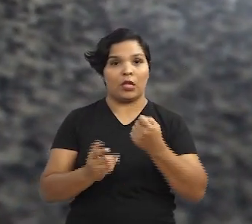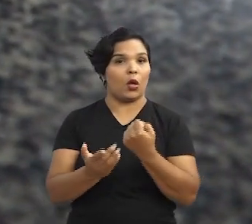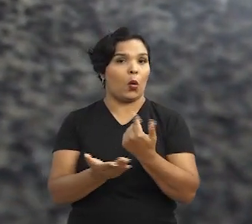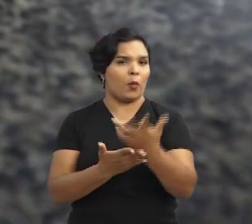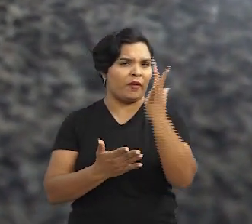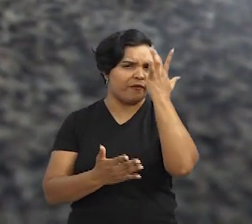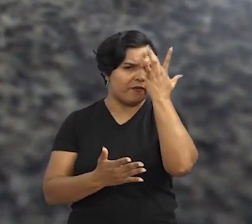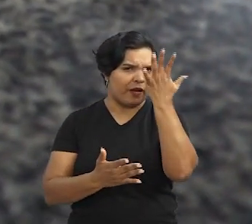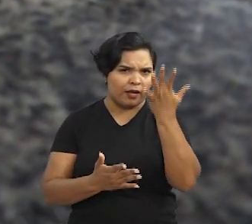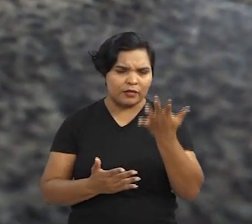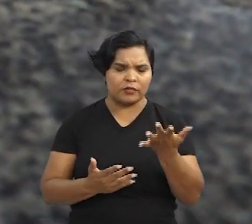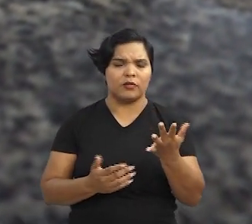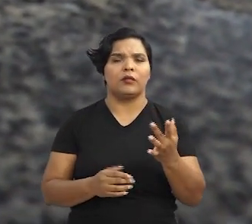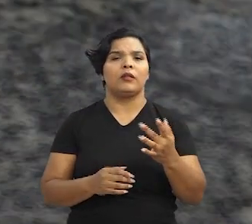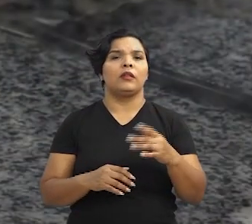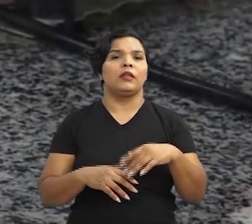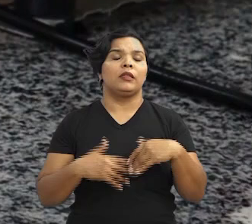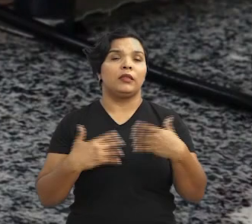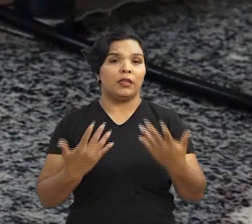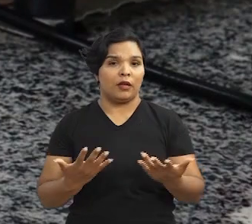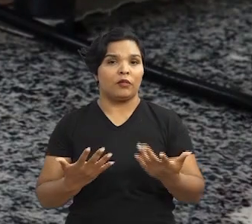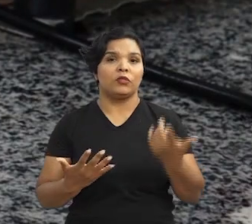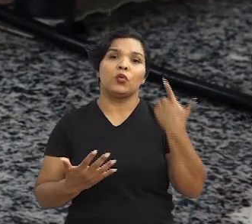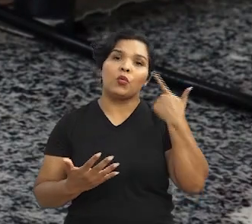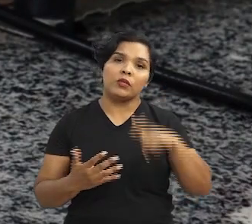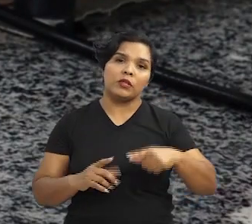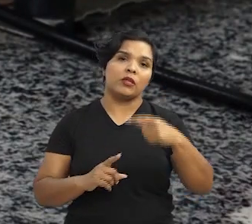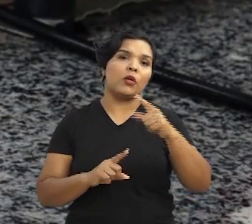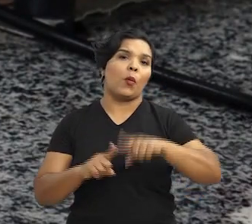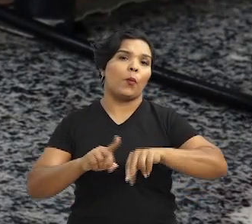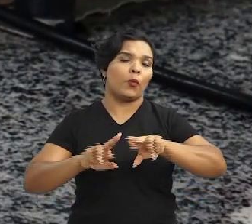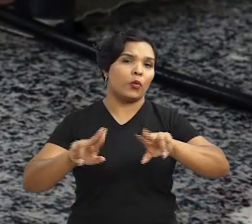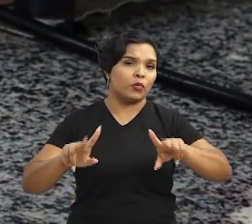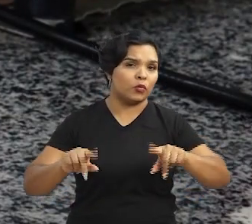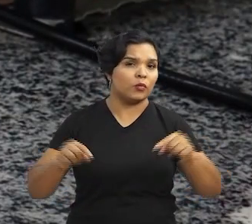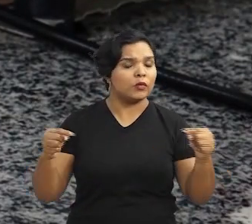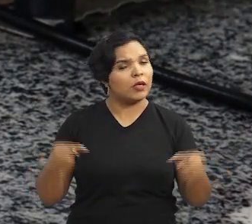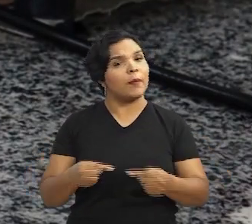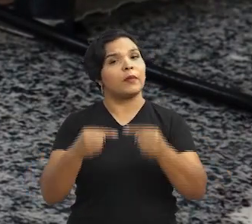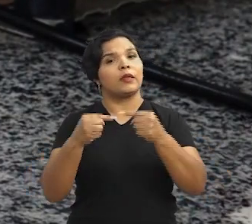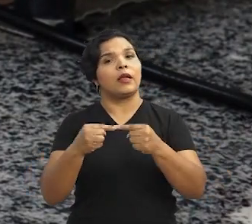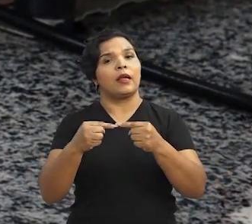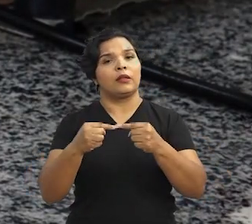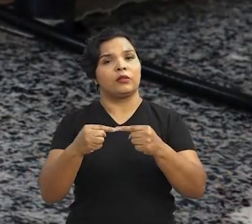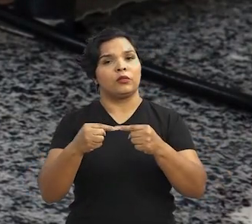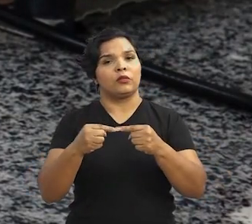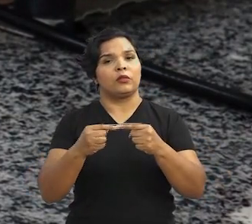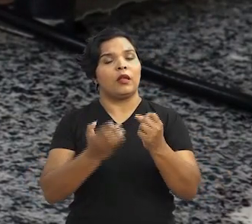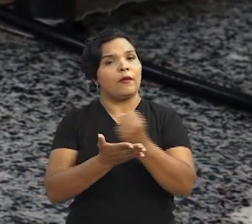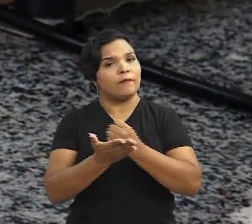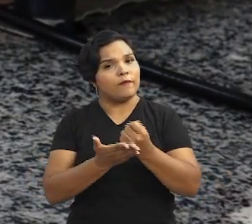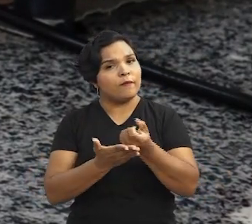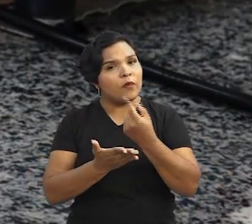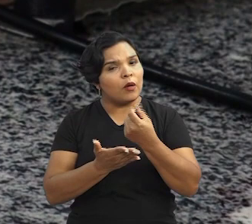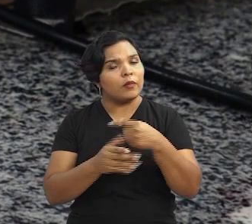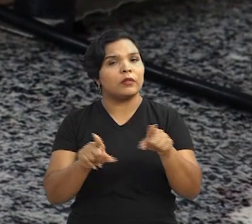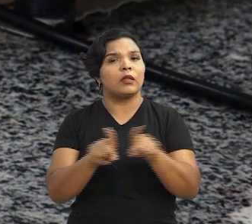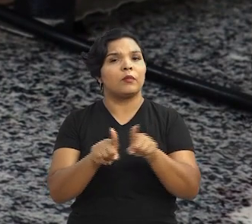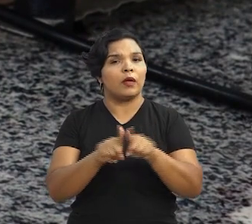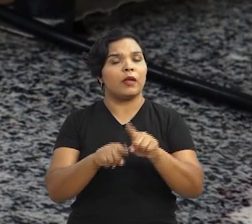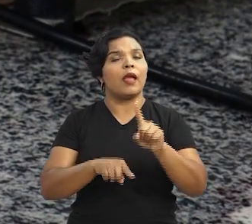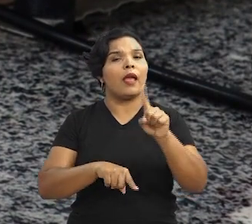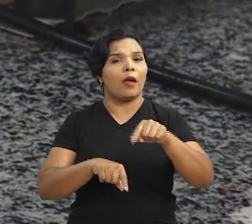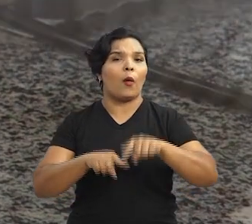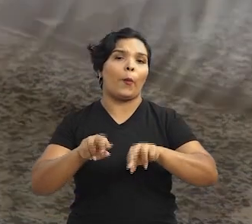que a gente consegue comprar facilmente. Então, além de a gente conseguir um produto que possa ser aplicado de uma forma